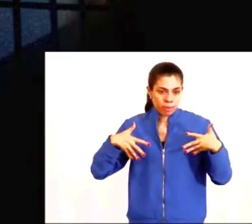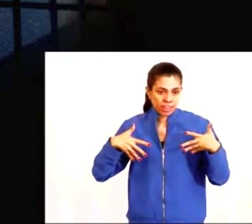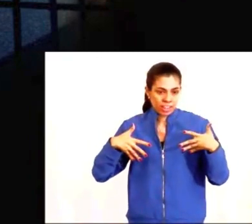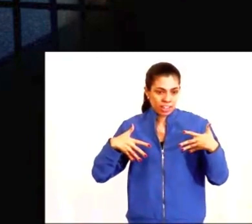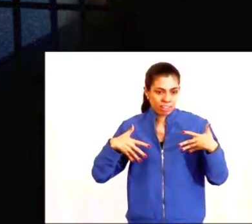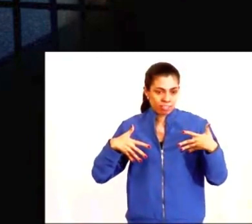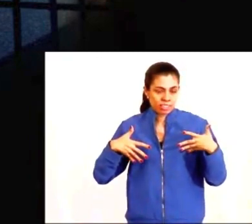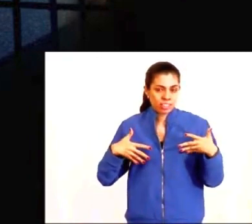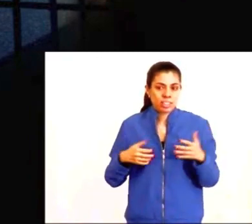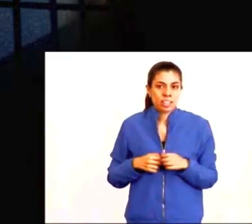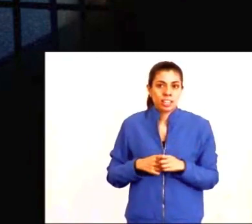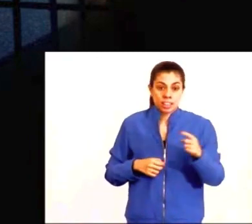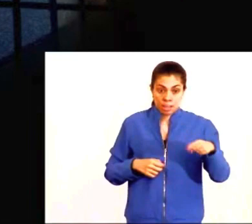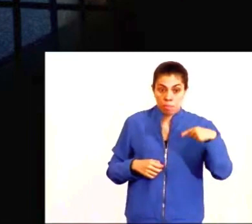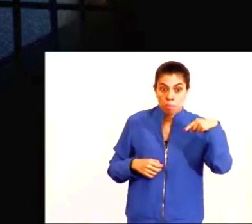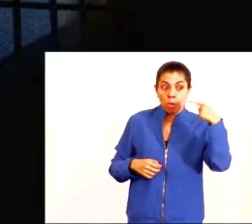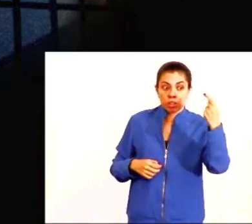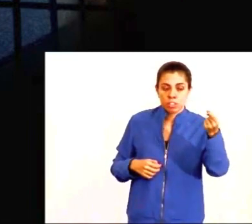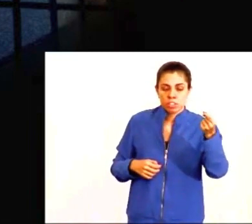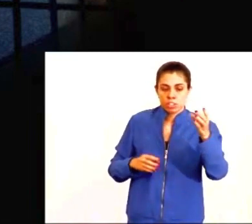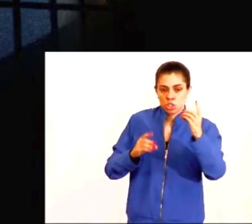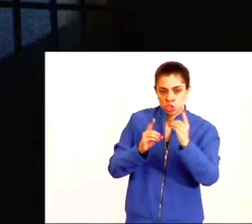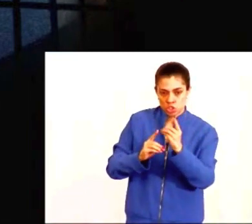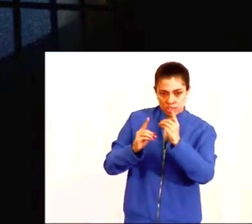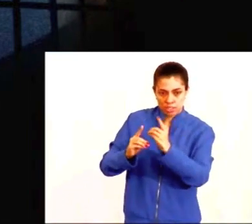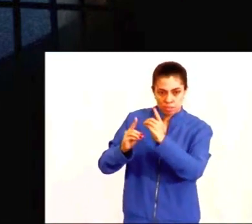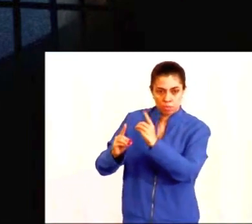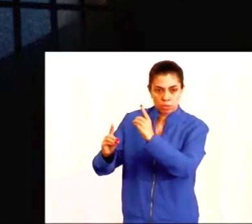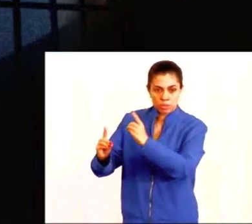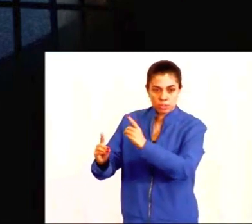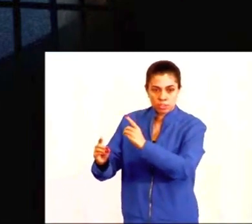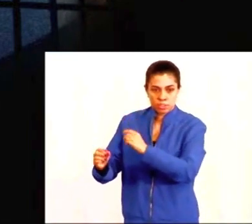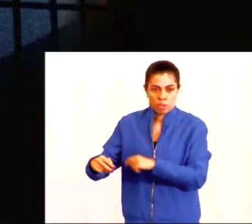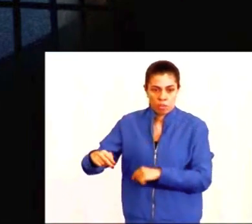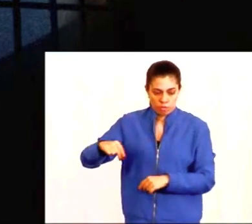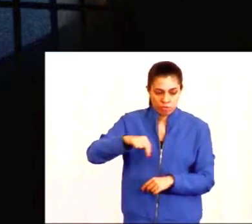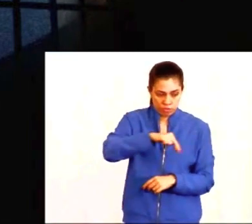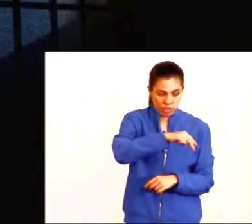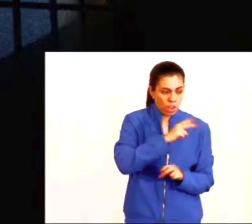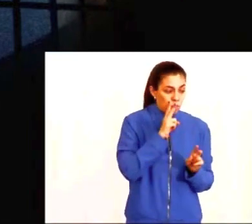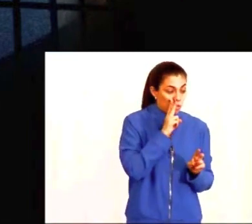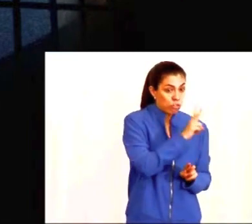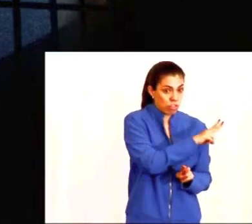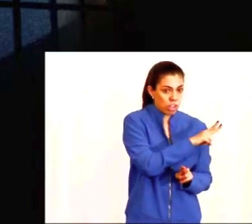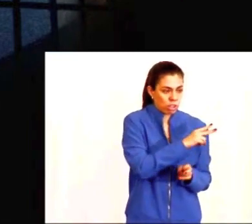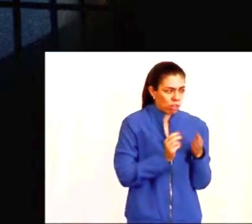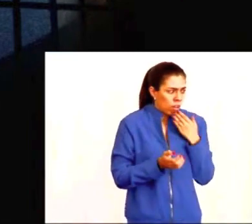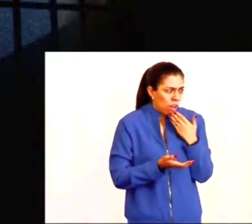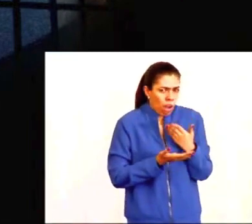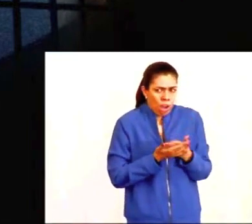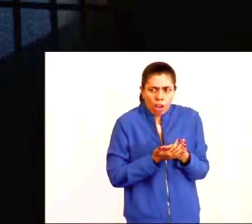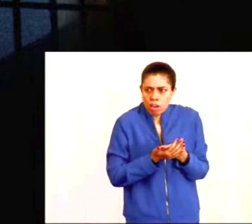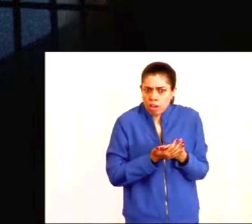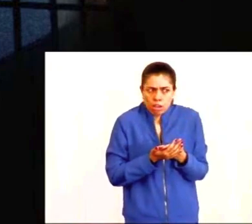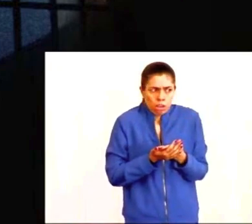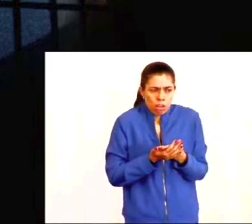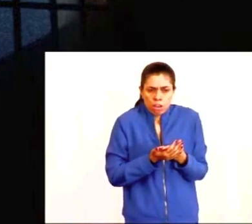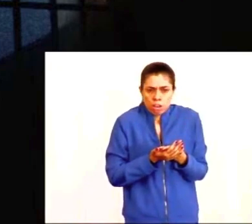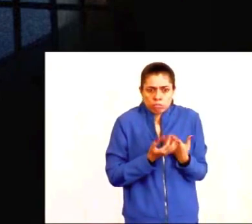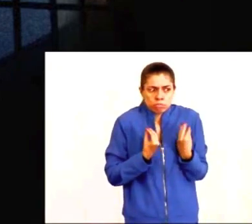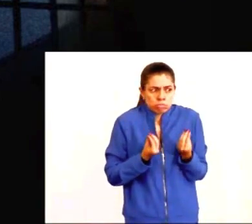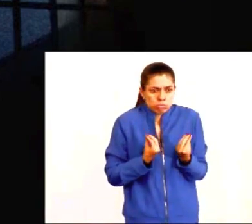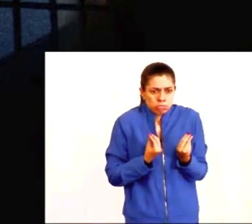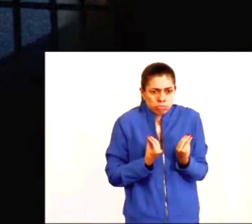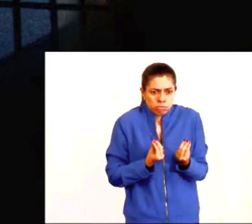muito espantados com o sumiço de Jesus. Tanto é que quando, num dos